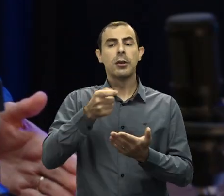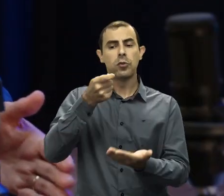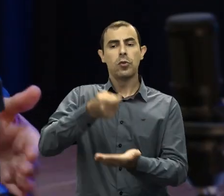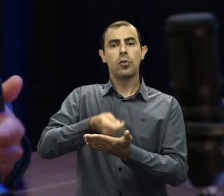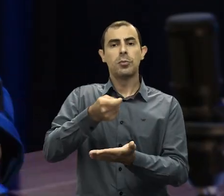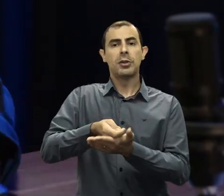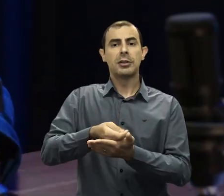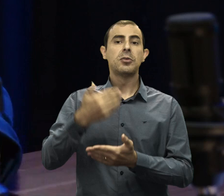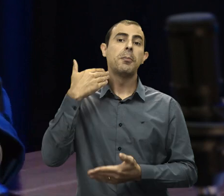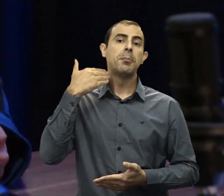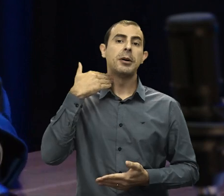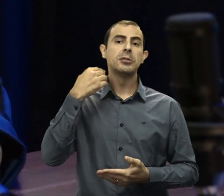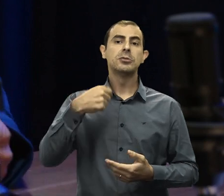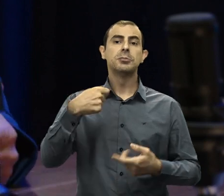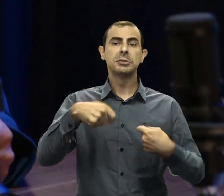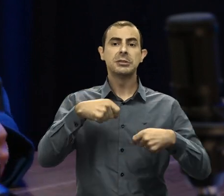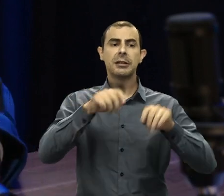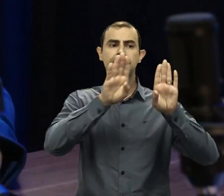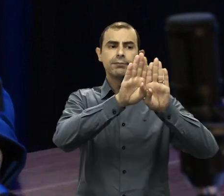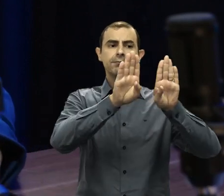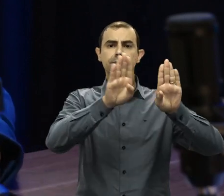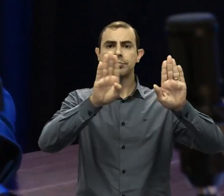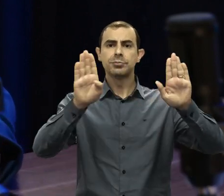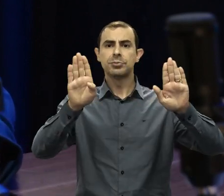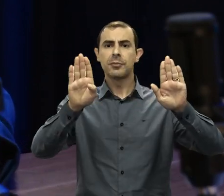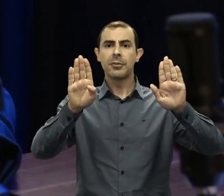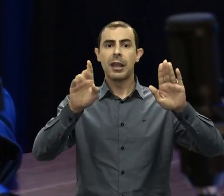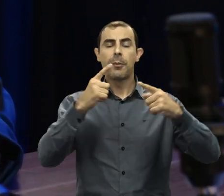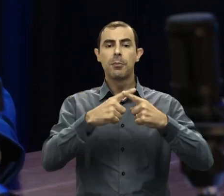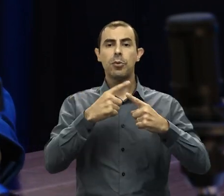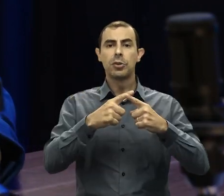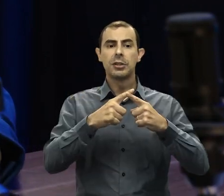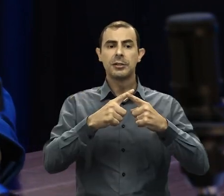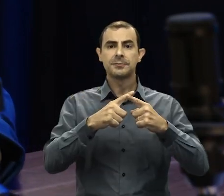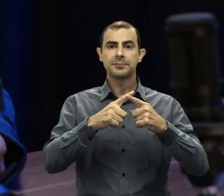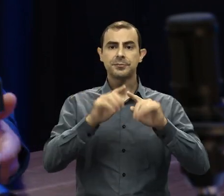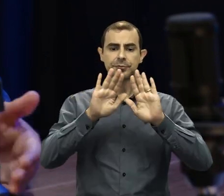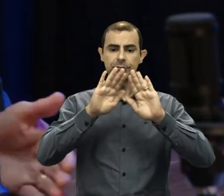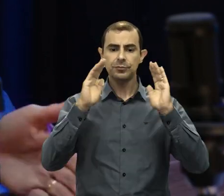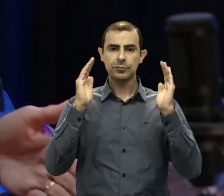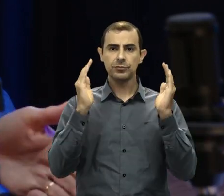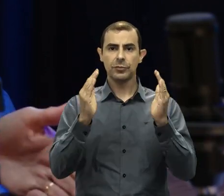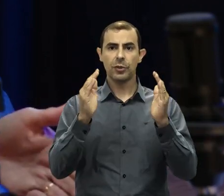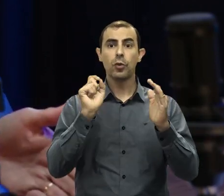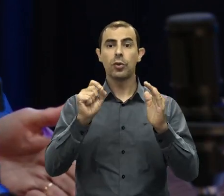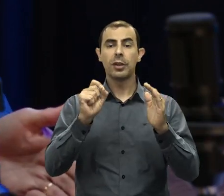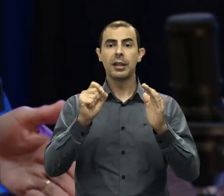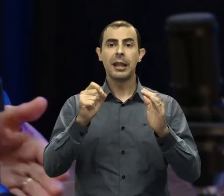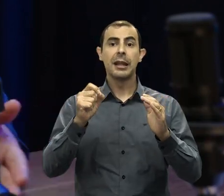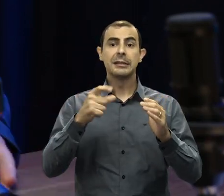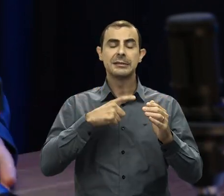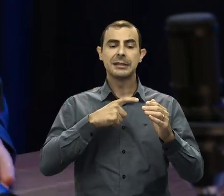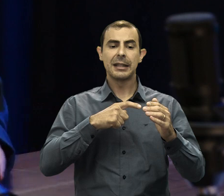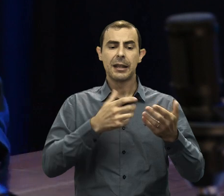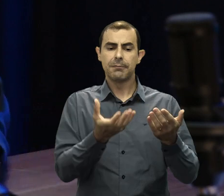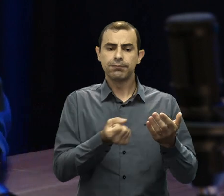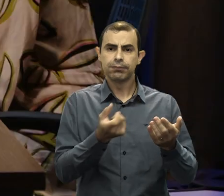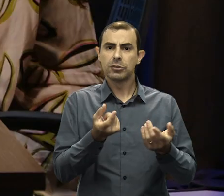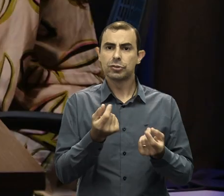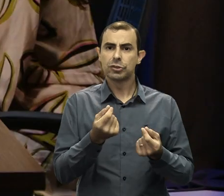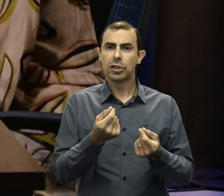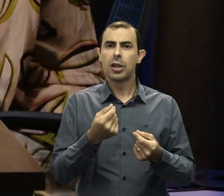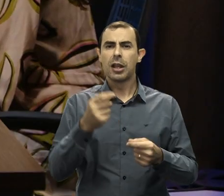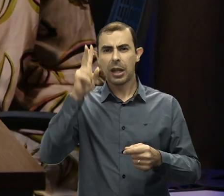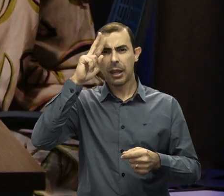agências bancárias a colocarem tapumes, biombos em frente aos caixas, impedindo aquele crime de saidinha de banco, que hoje praticamente